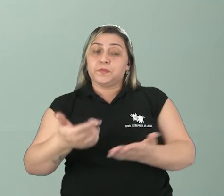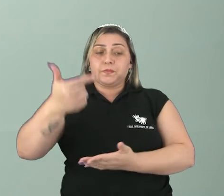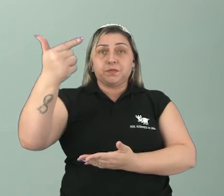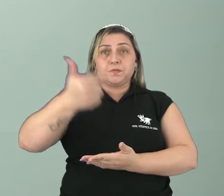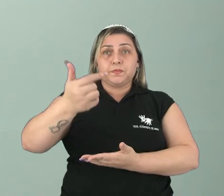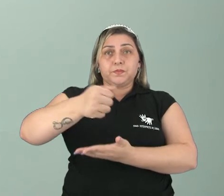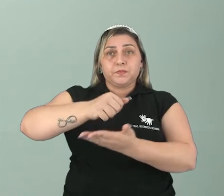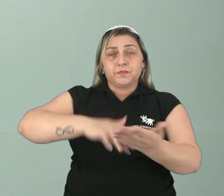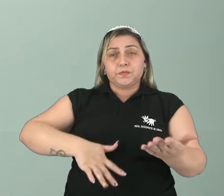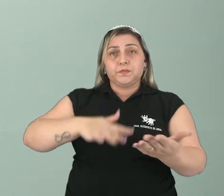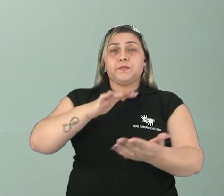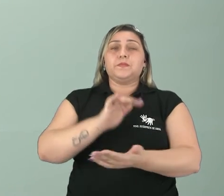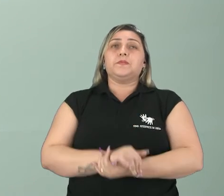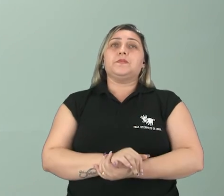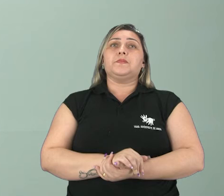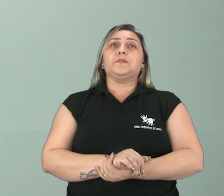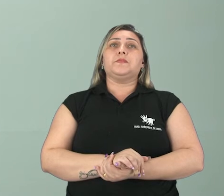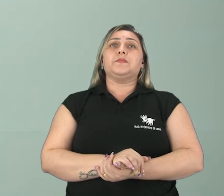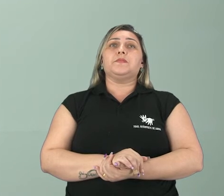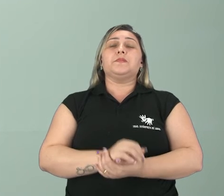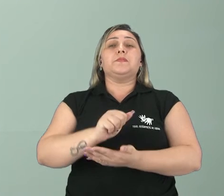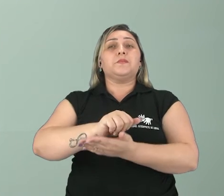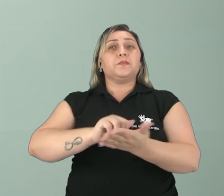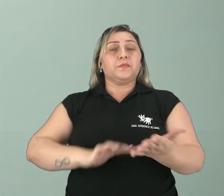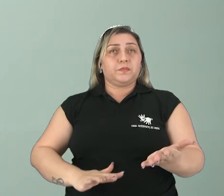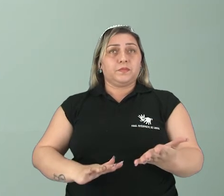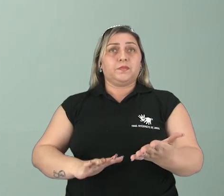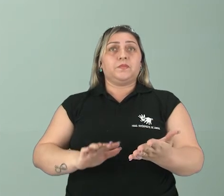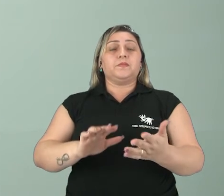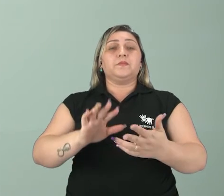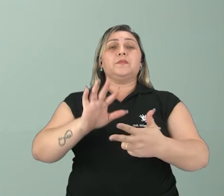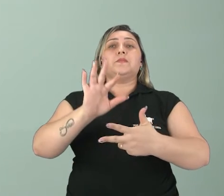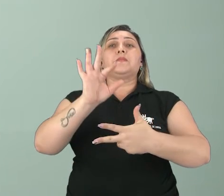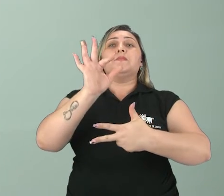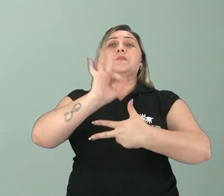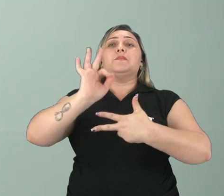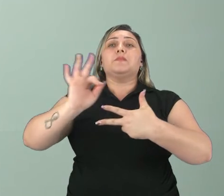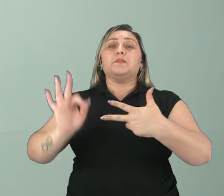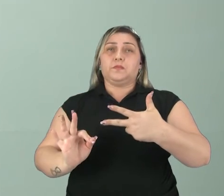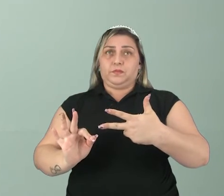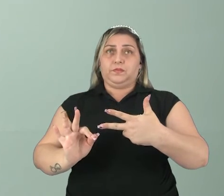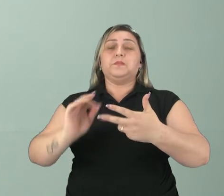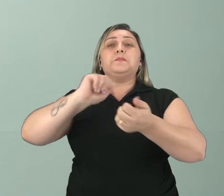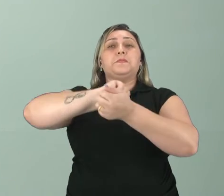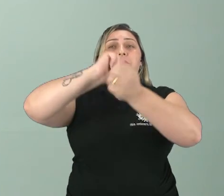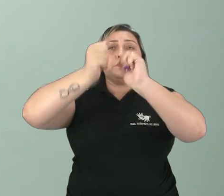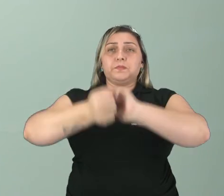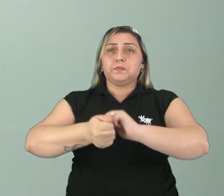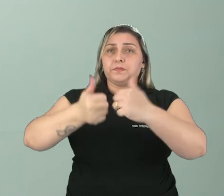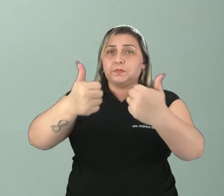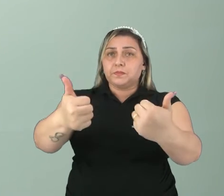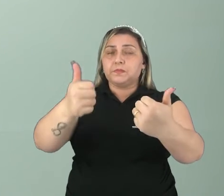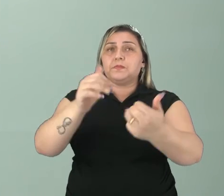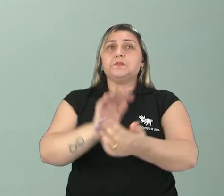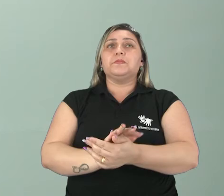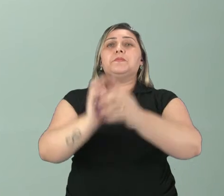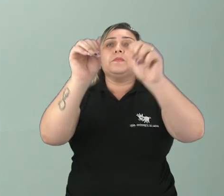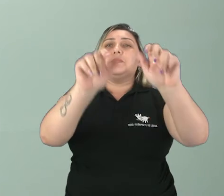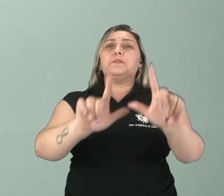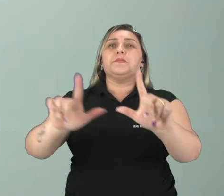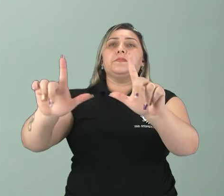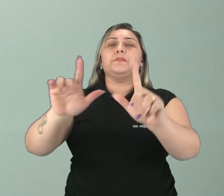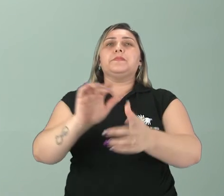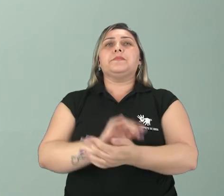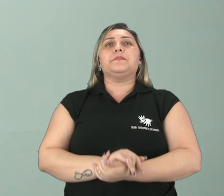segundo exercitando. Essa atividade ela vem do Enem, então tem uma certa adaptação aí, tá? Acompanhe comigo o